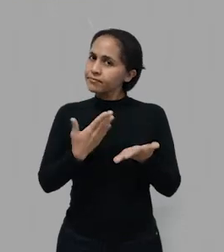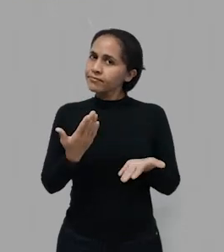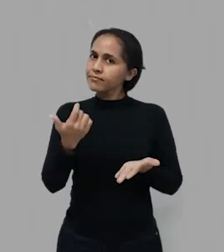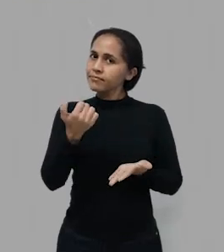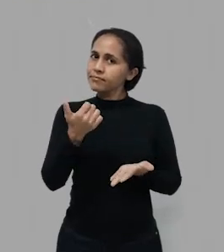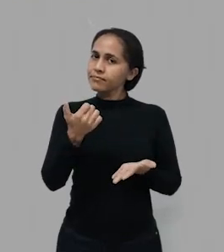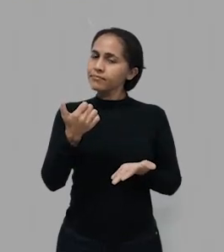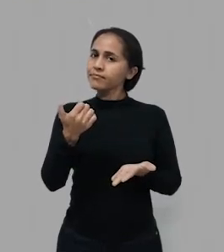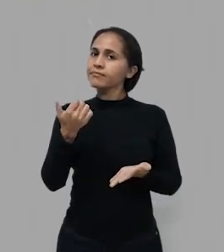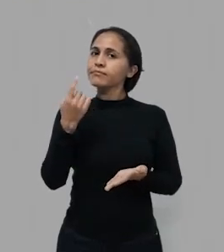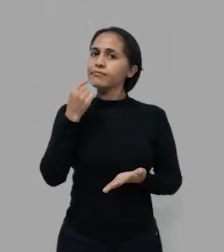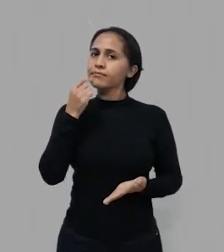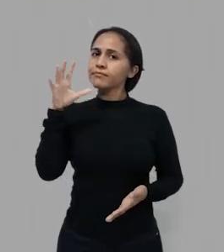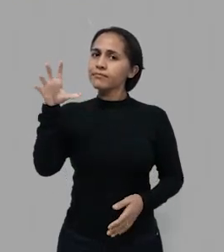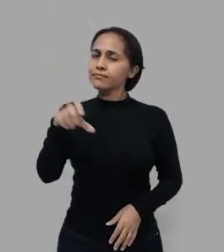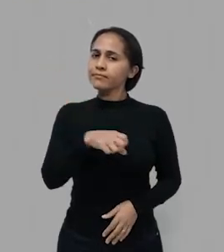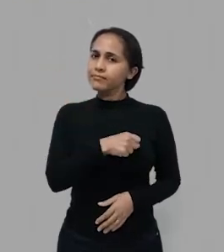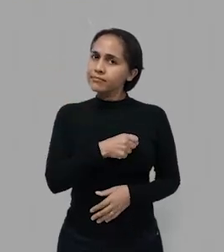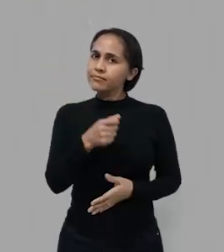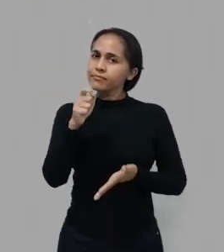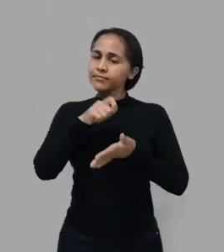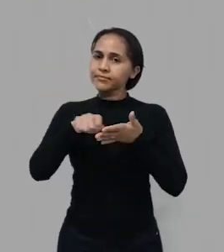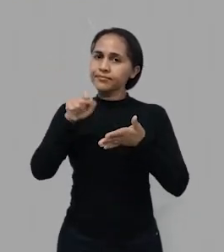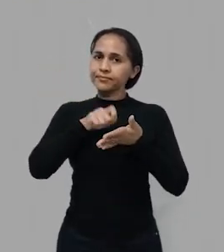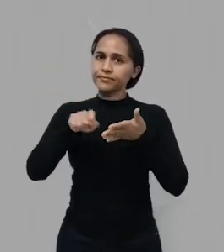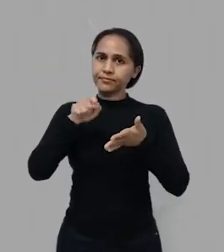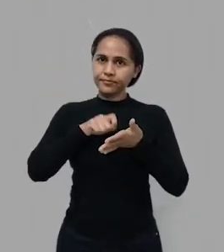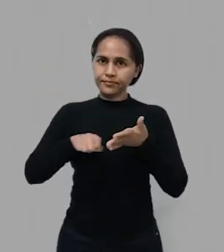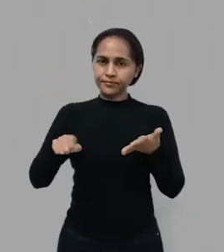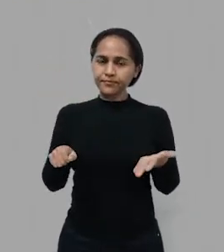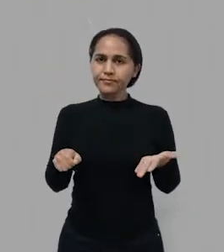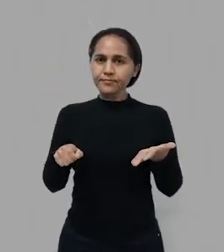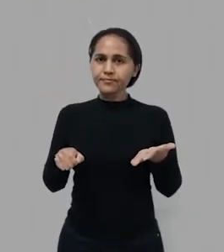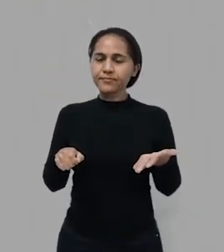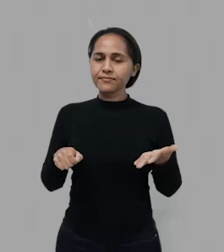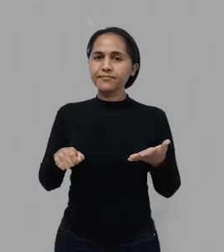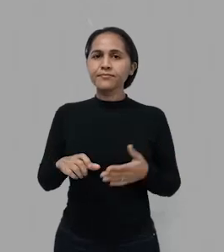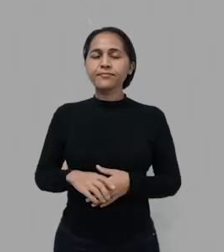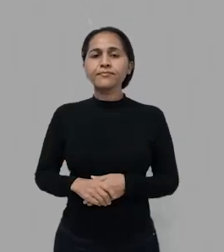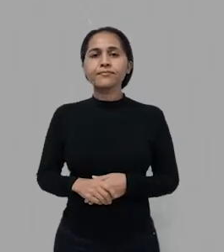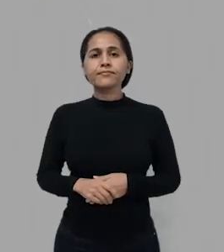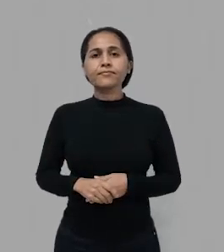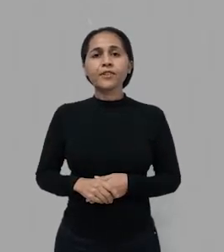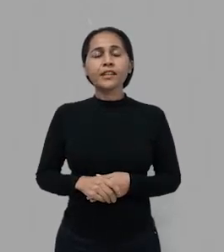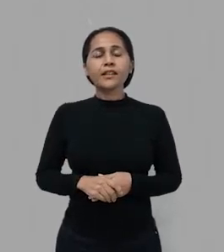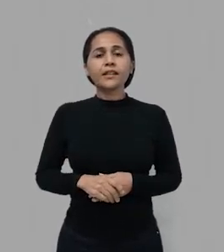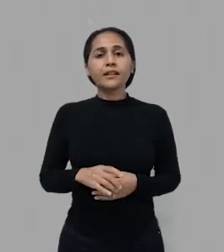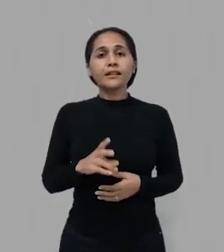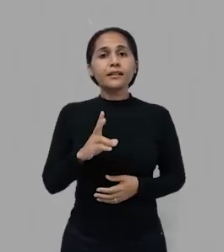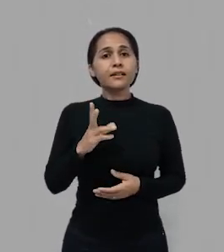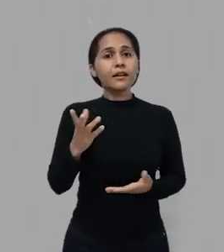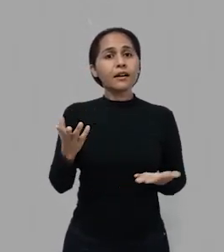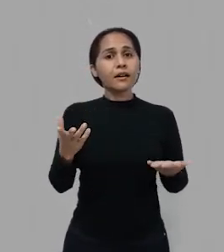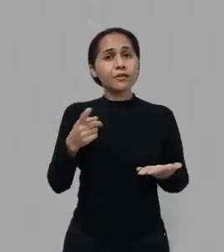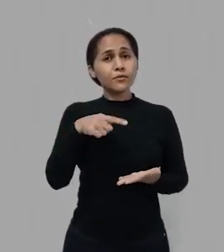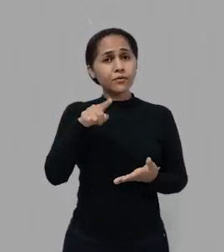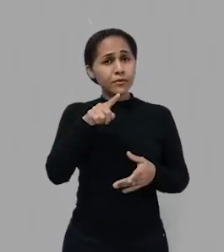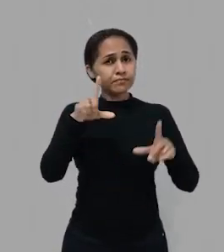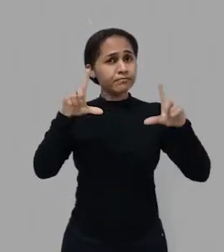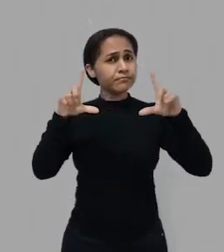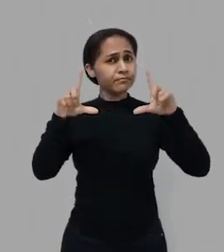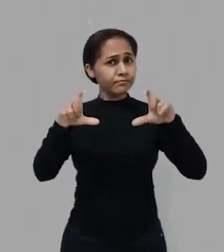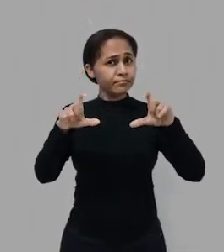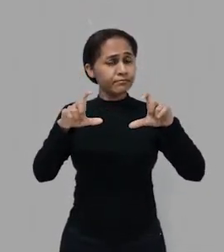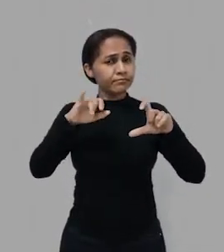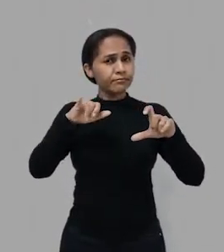caneta, borracha, para você fazer as suas devidas anotações. Turma, sempre que for possível, faça o print da